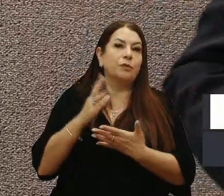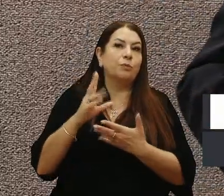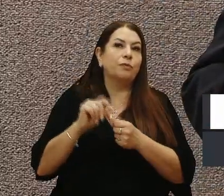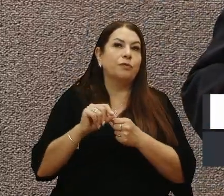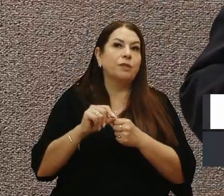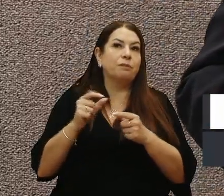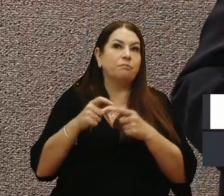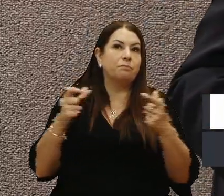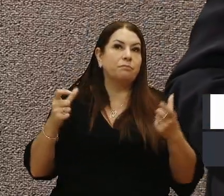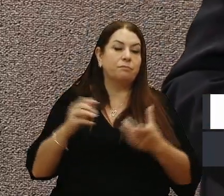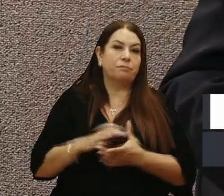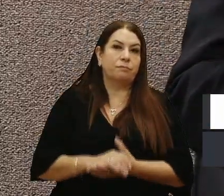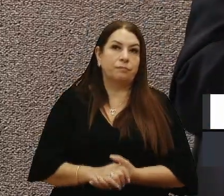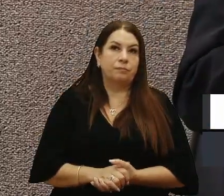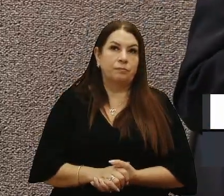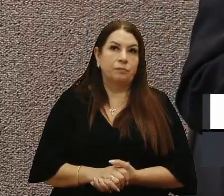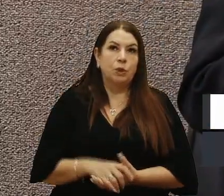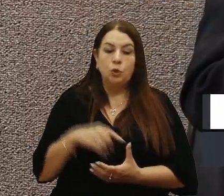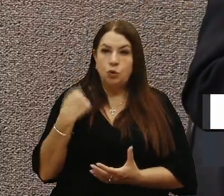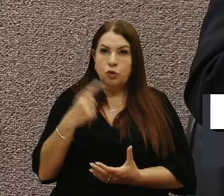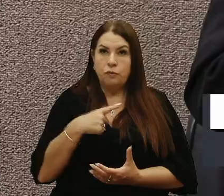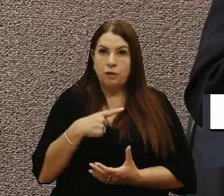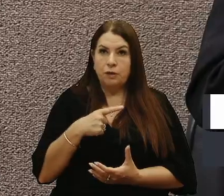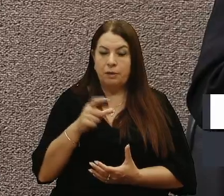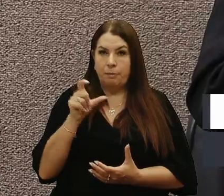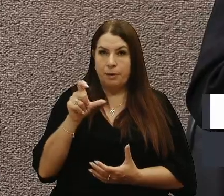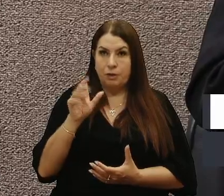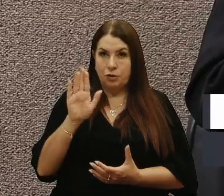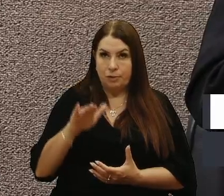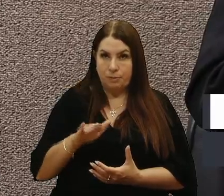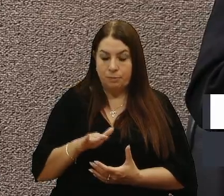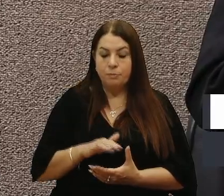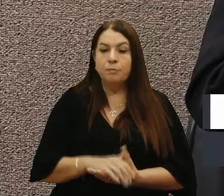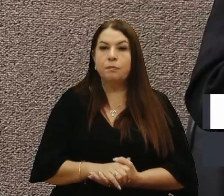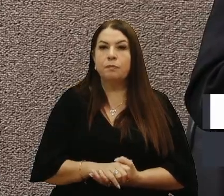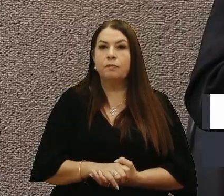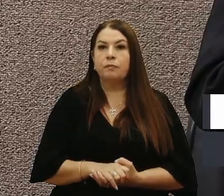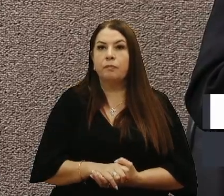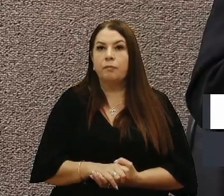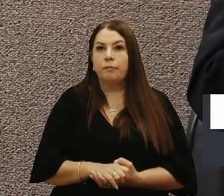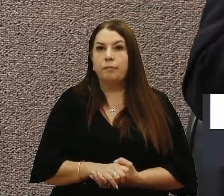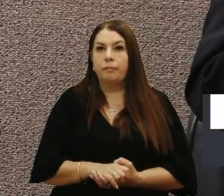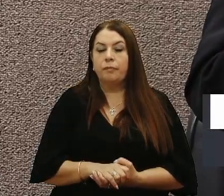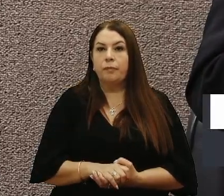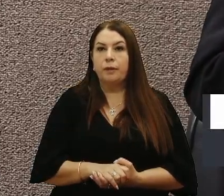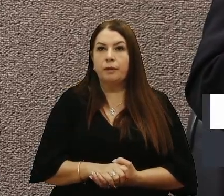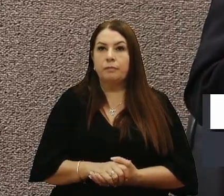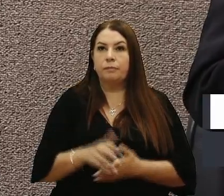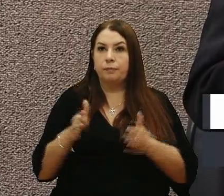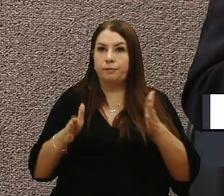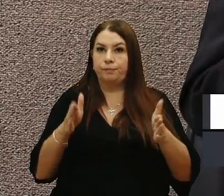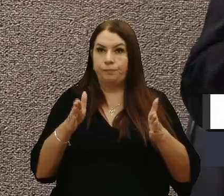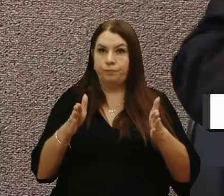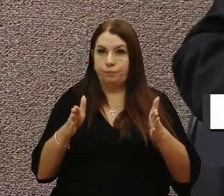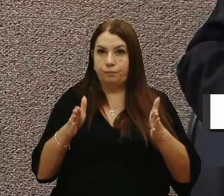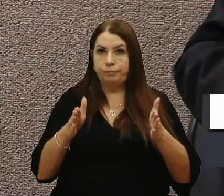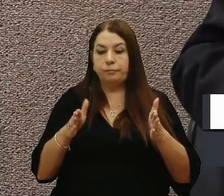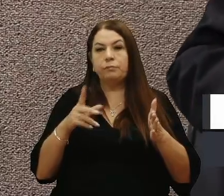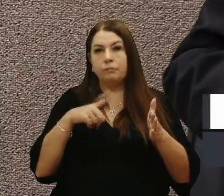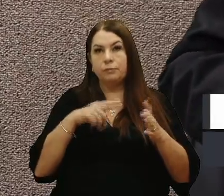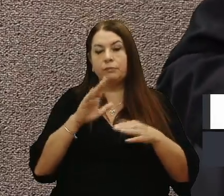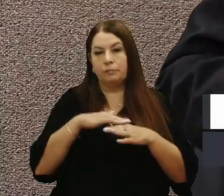vamos ampliar? Se nós tivermos uma passagem mais barata, num espaço maior, nós vamos